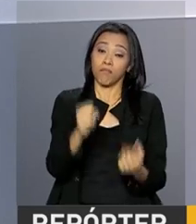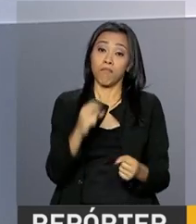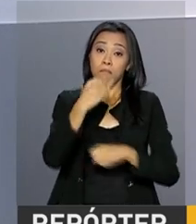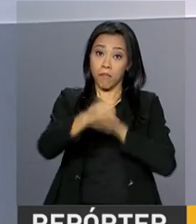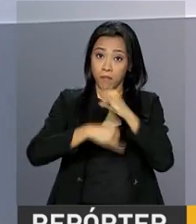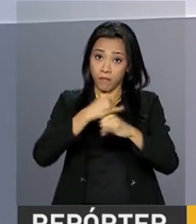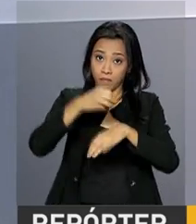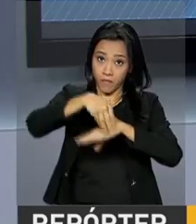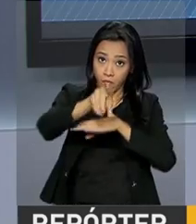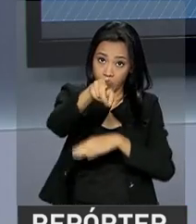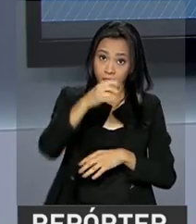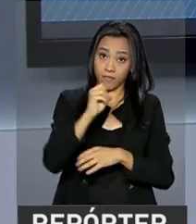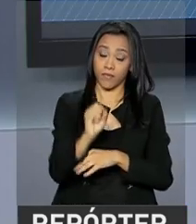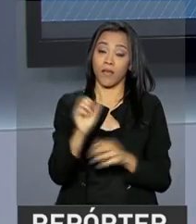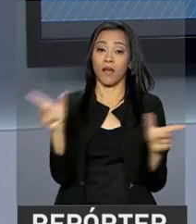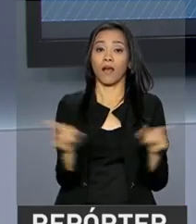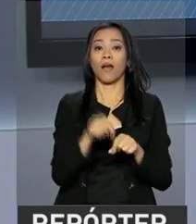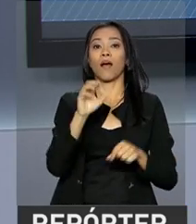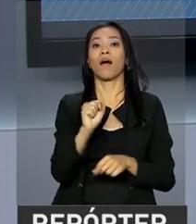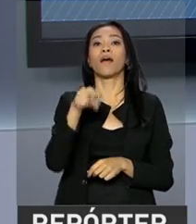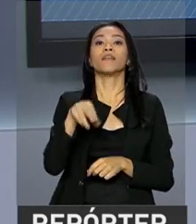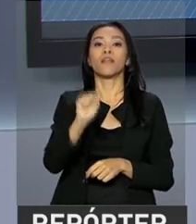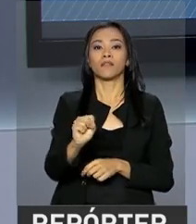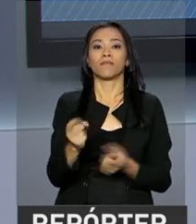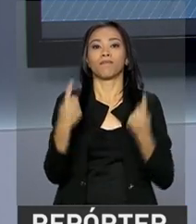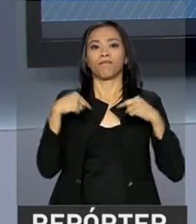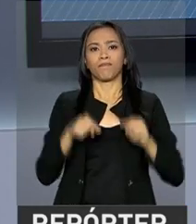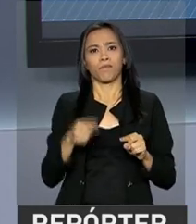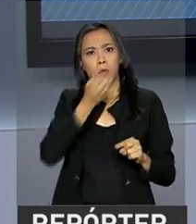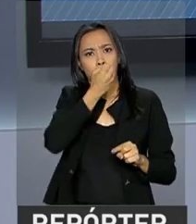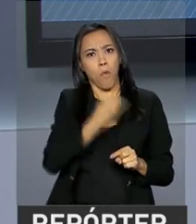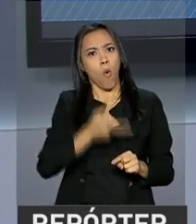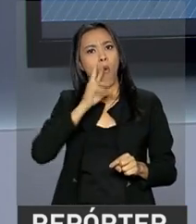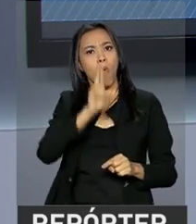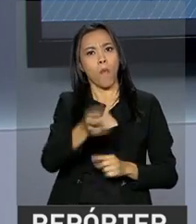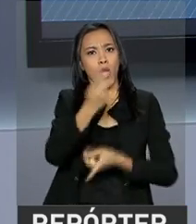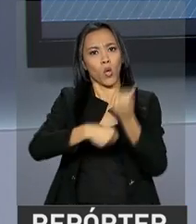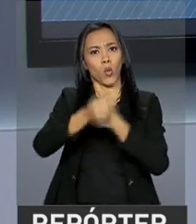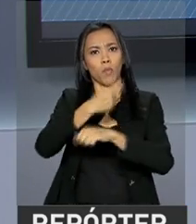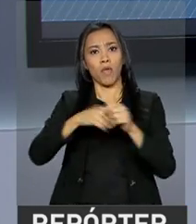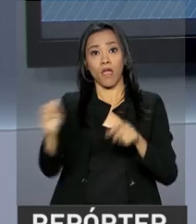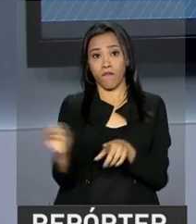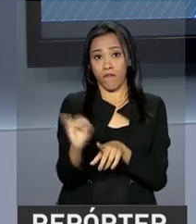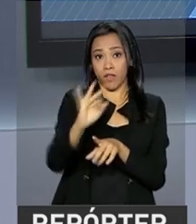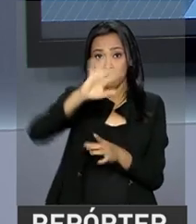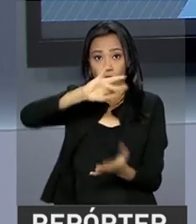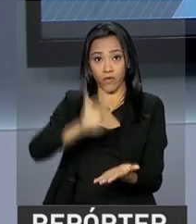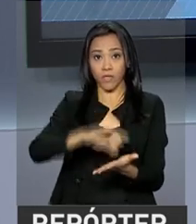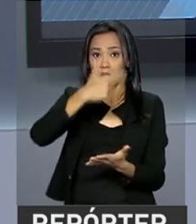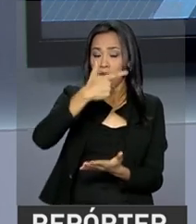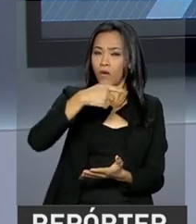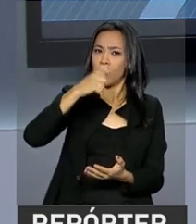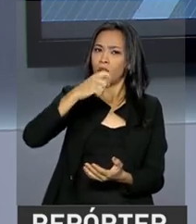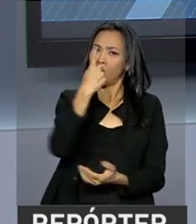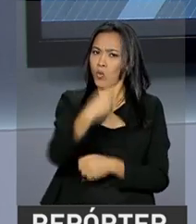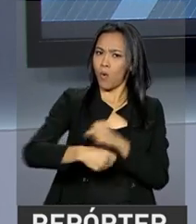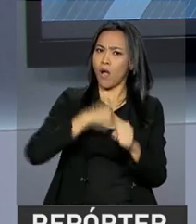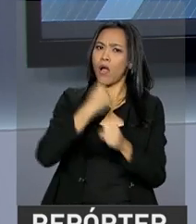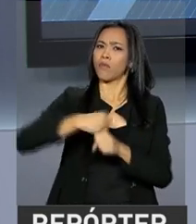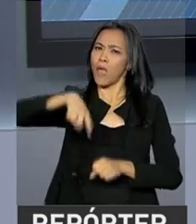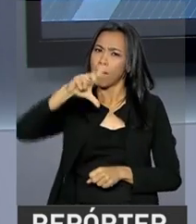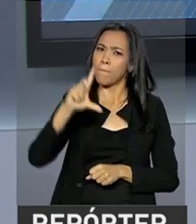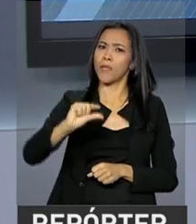da ins e mais um bom resultado paraa economia a inflação oficial em 12 meses é a menor em quase 10